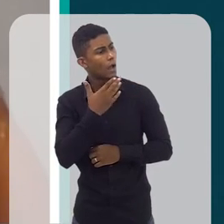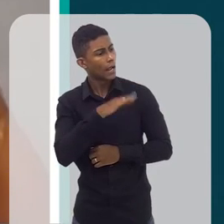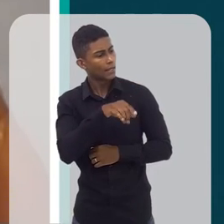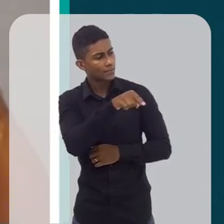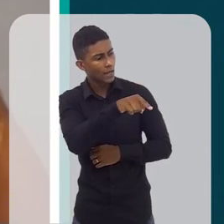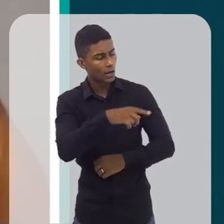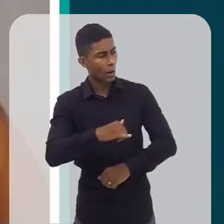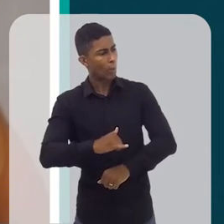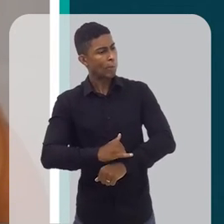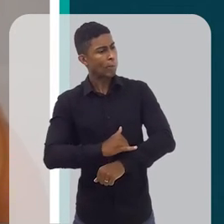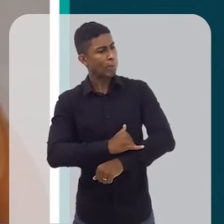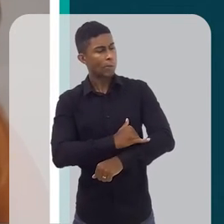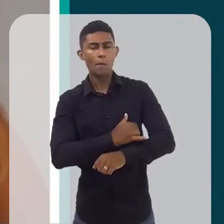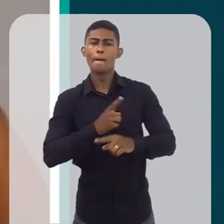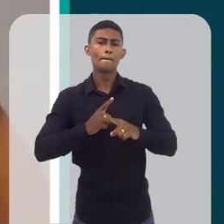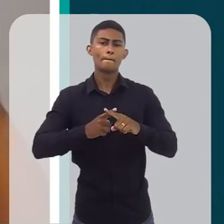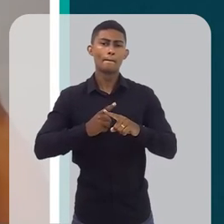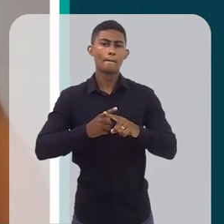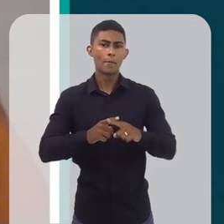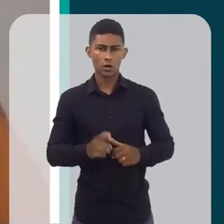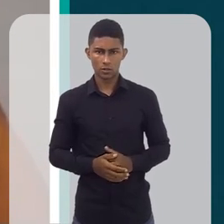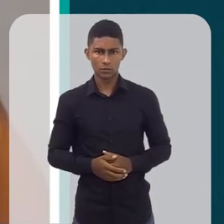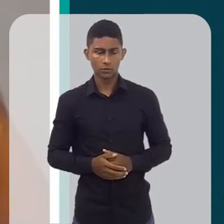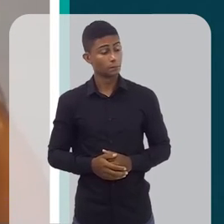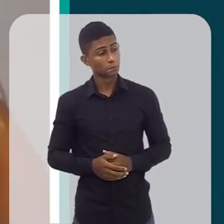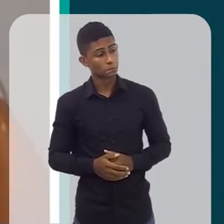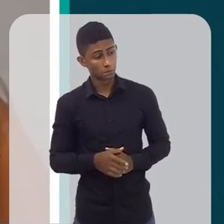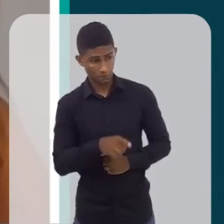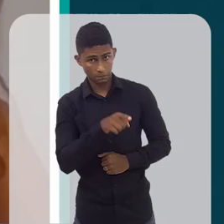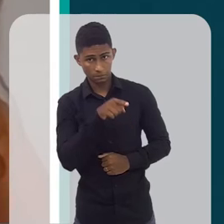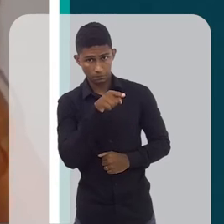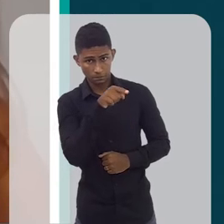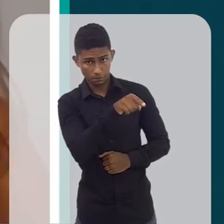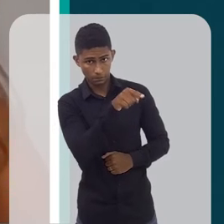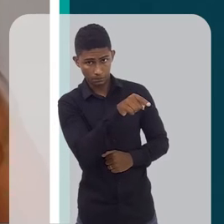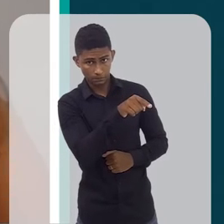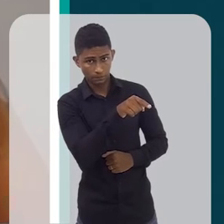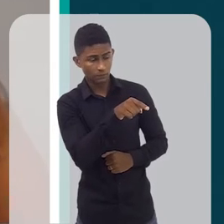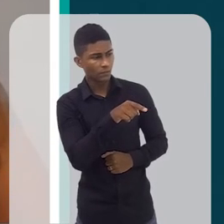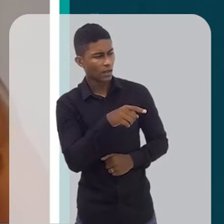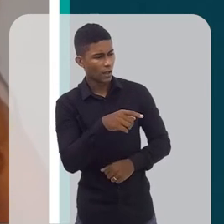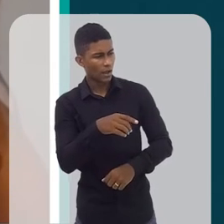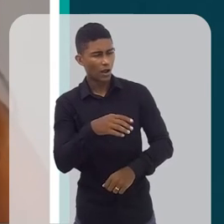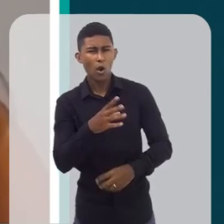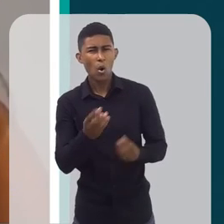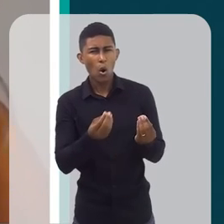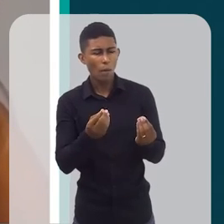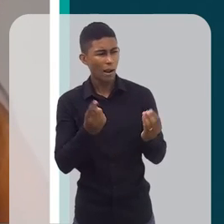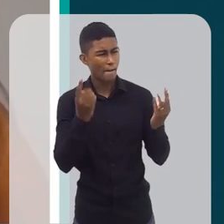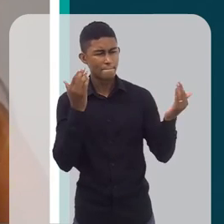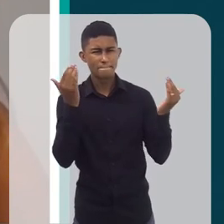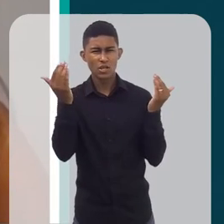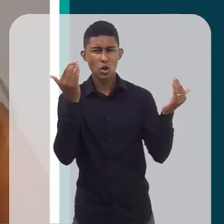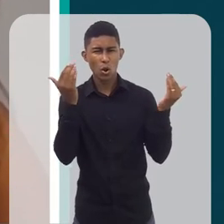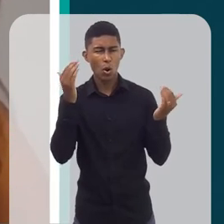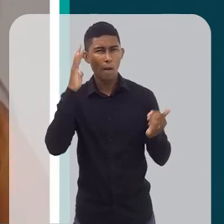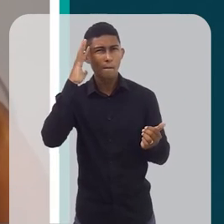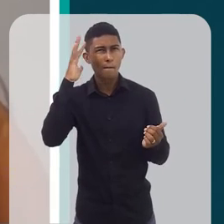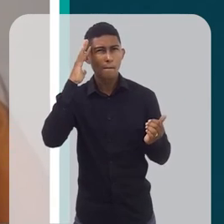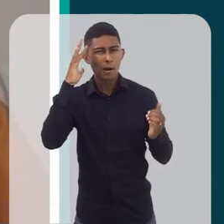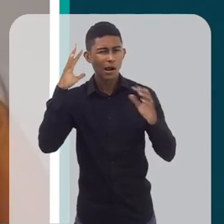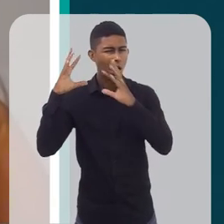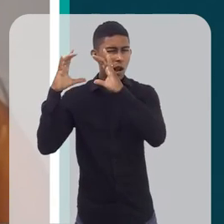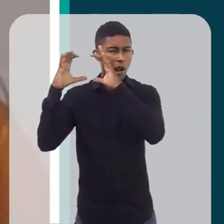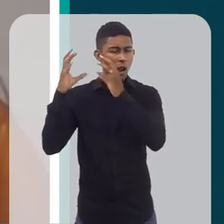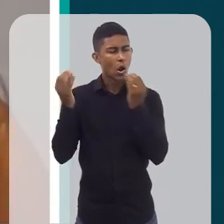criança está ganhando muito peso? Será que essa criança sofre de alguma coisa emocional,